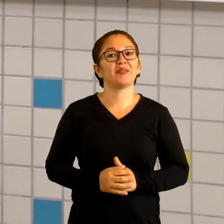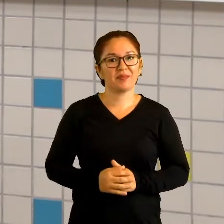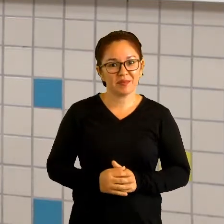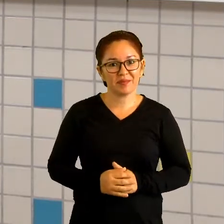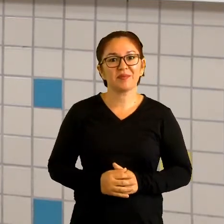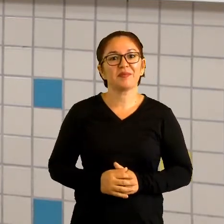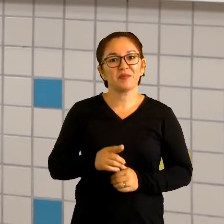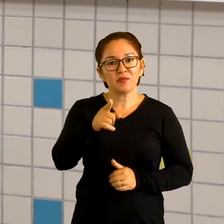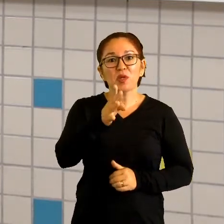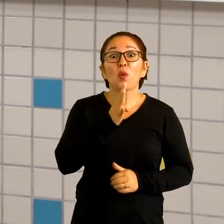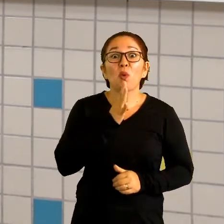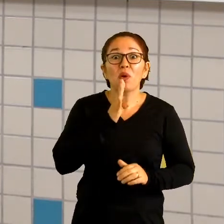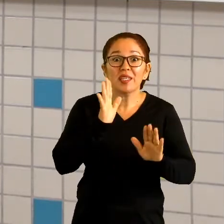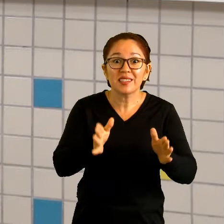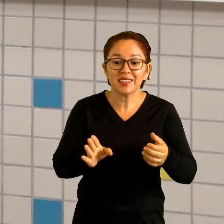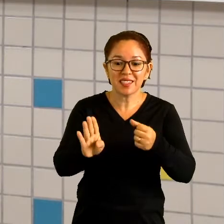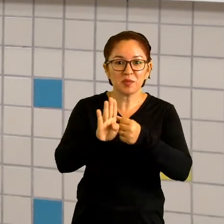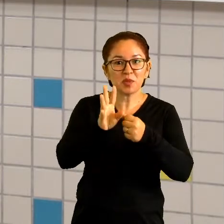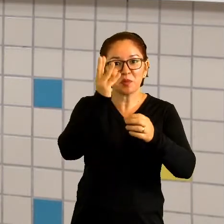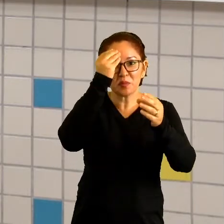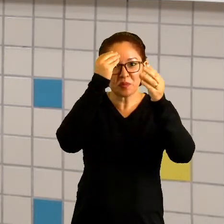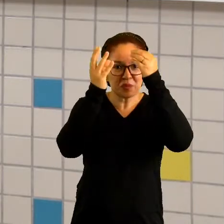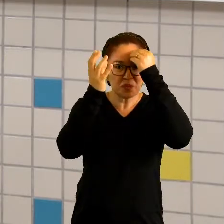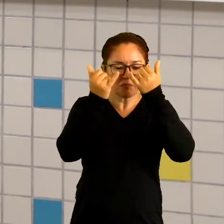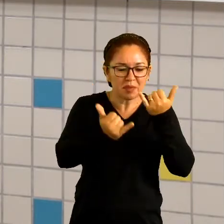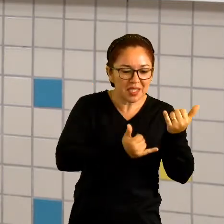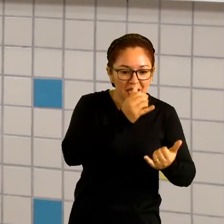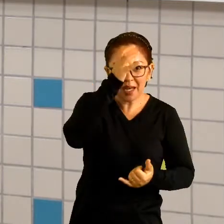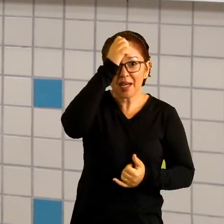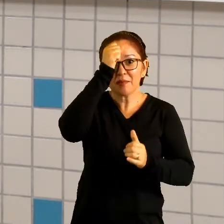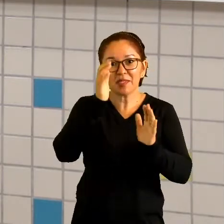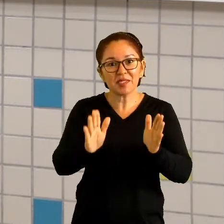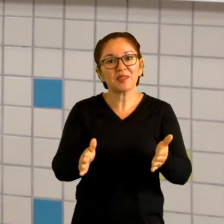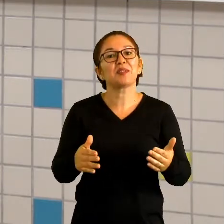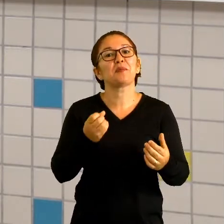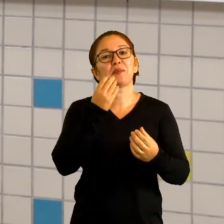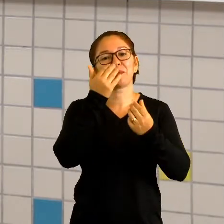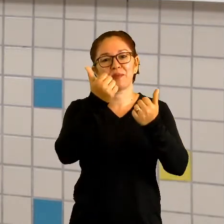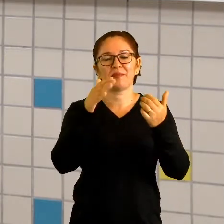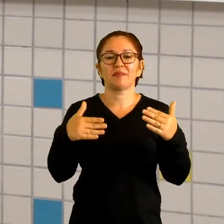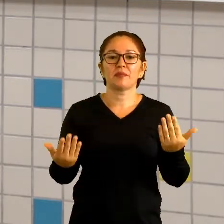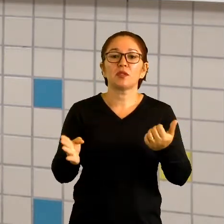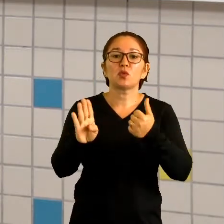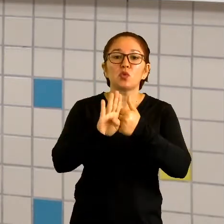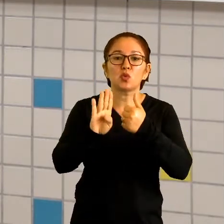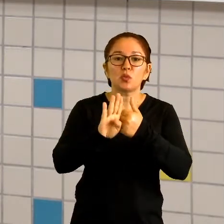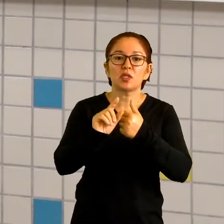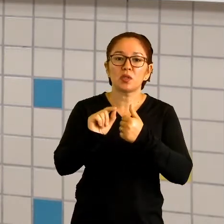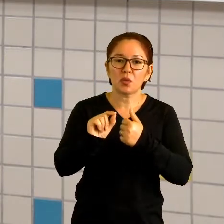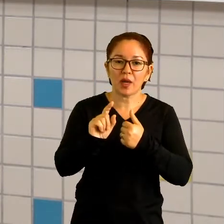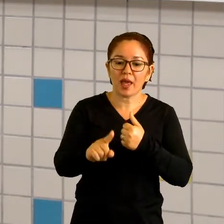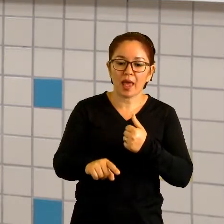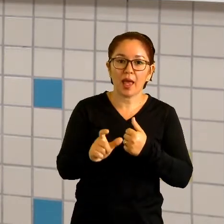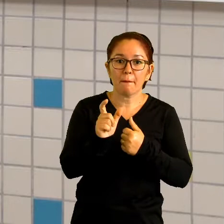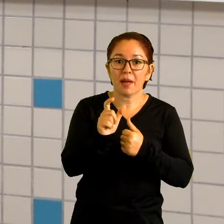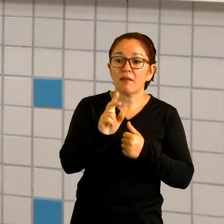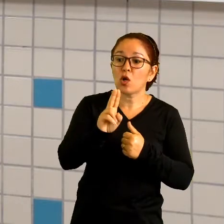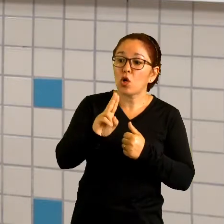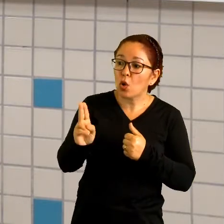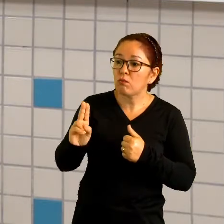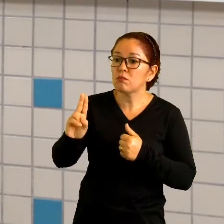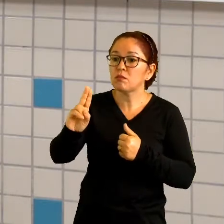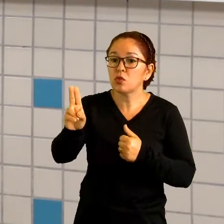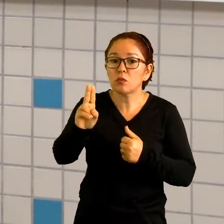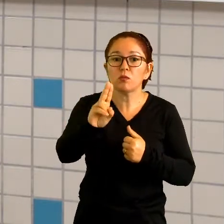os substantivos brincando. Então, substantivo é a palavra que dá nome a tudo. Tudo que